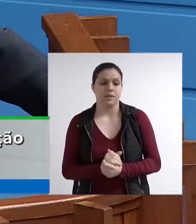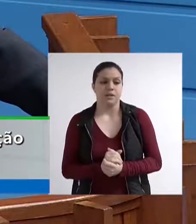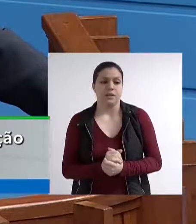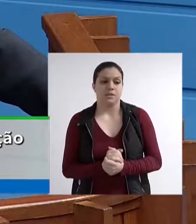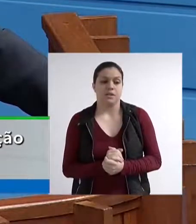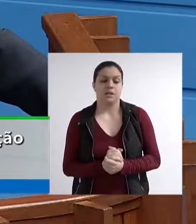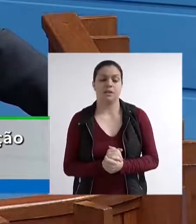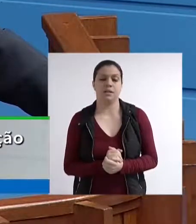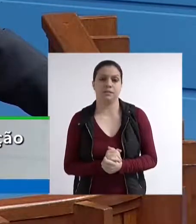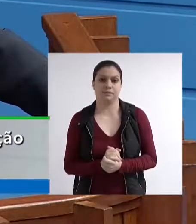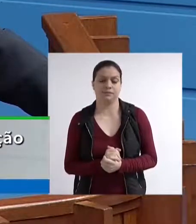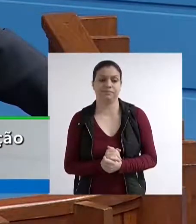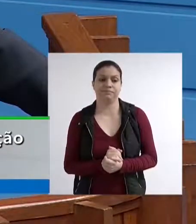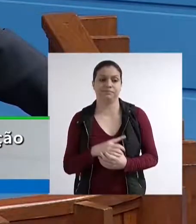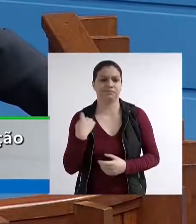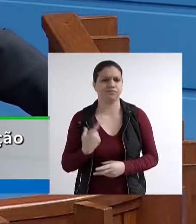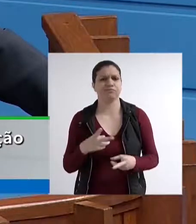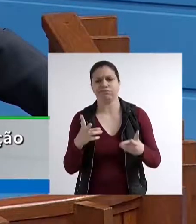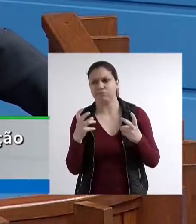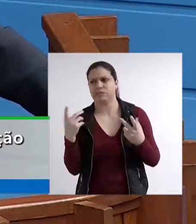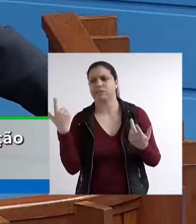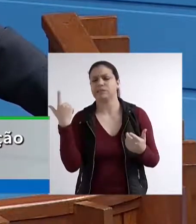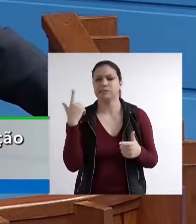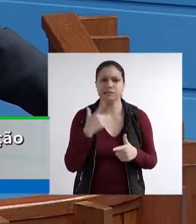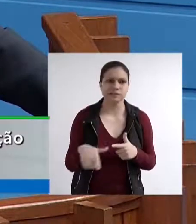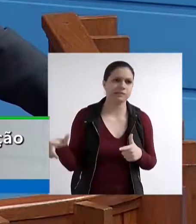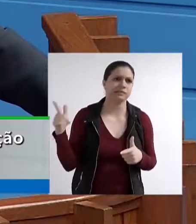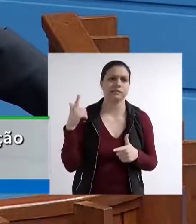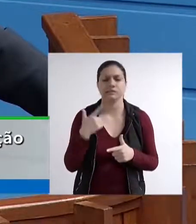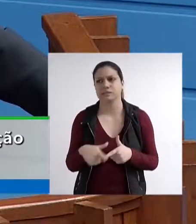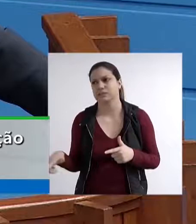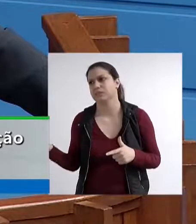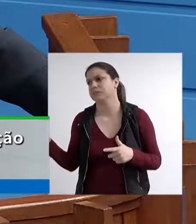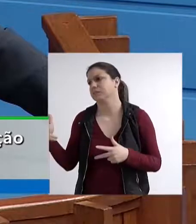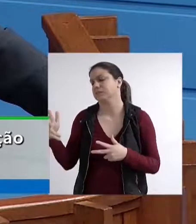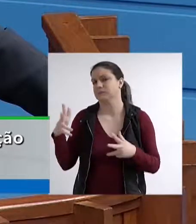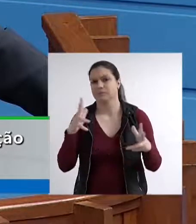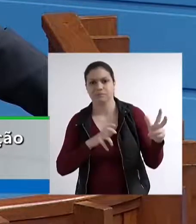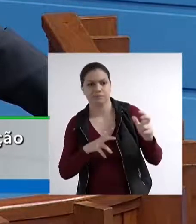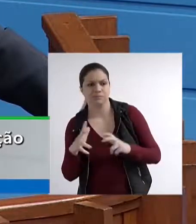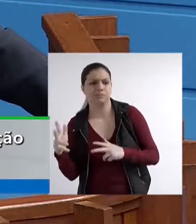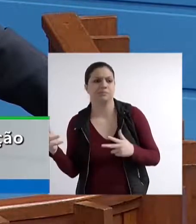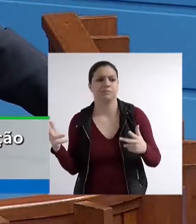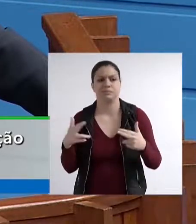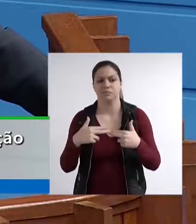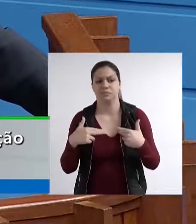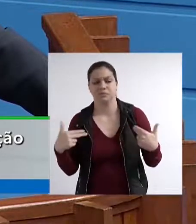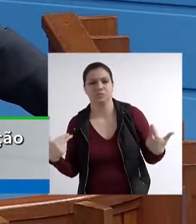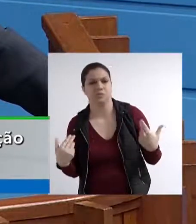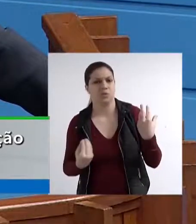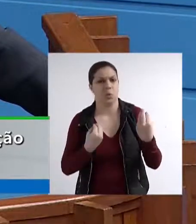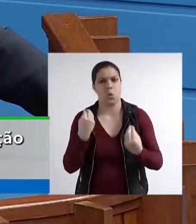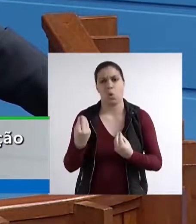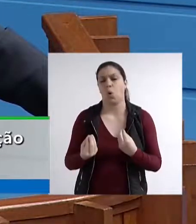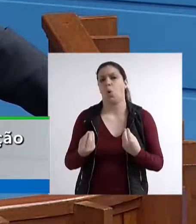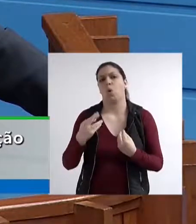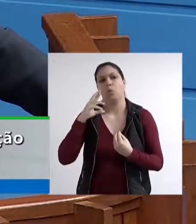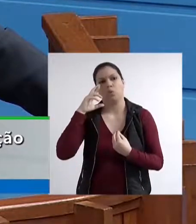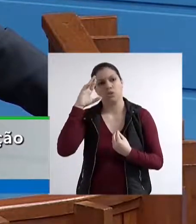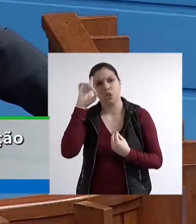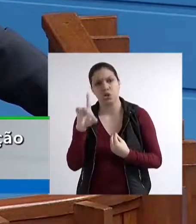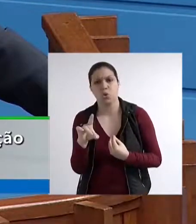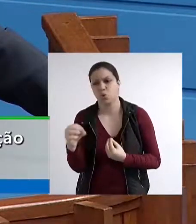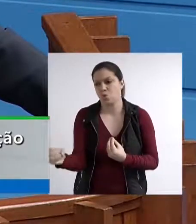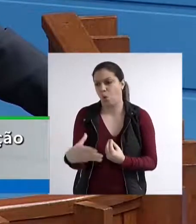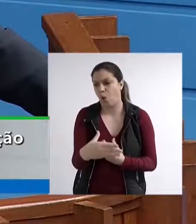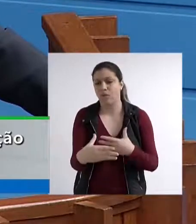aí a gente percebe que fica nessa novela. Santa Casa teve a junta interventora, entrou direção nova, mas